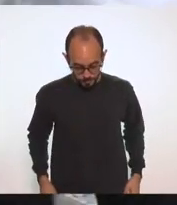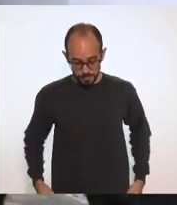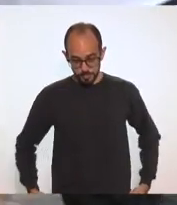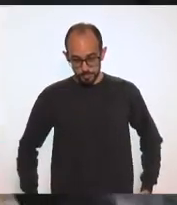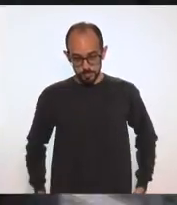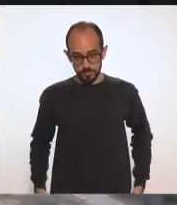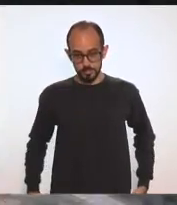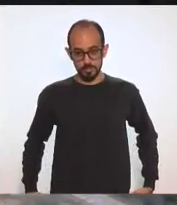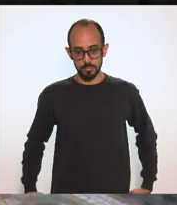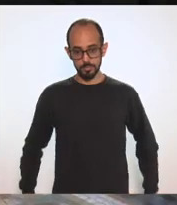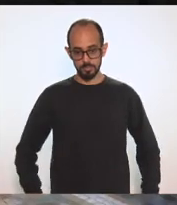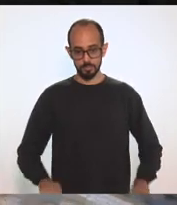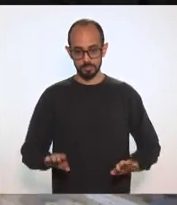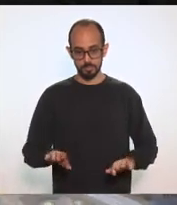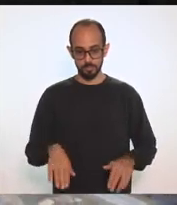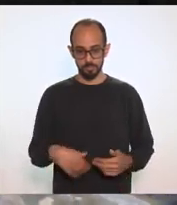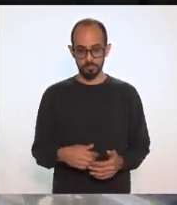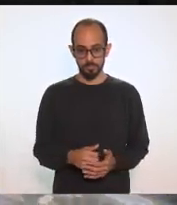Um instante, por favor, Marta.